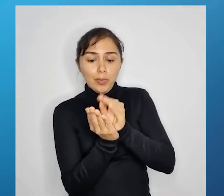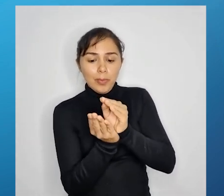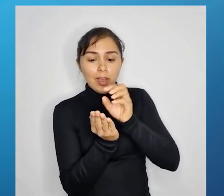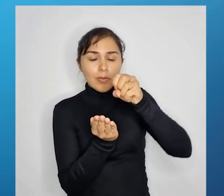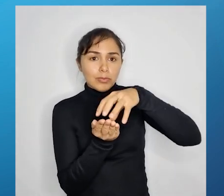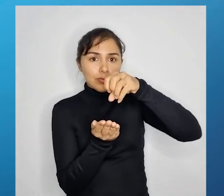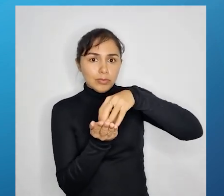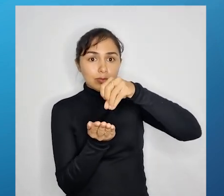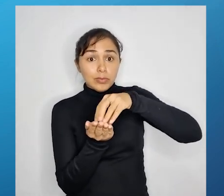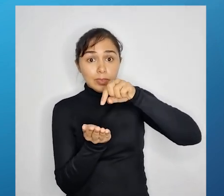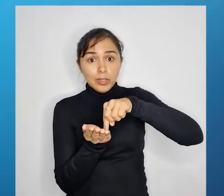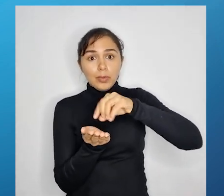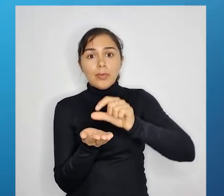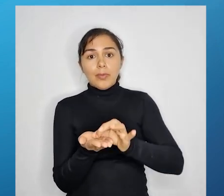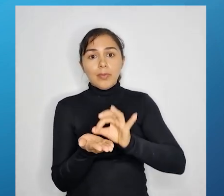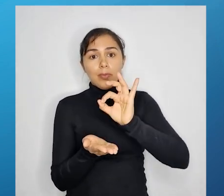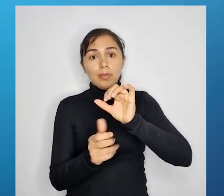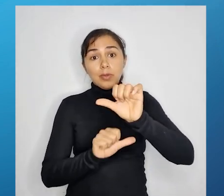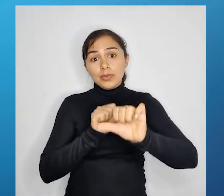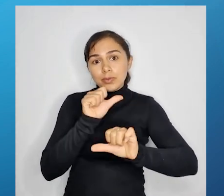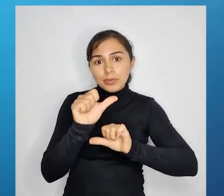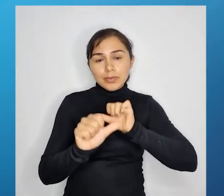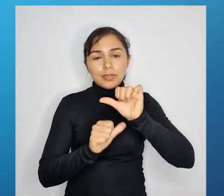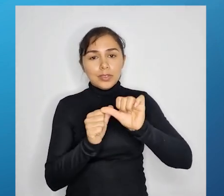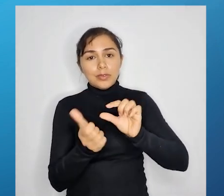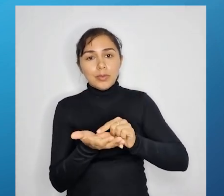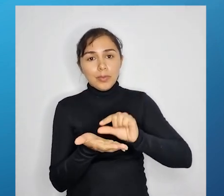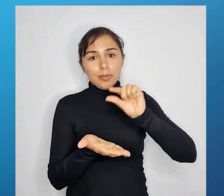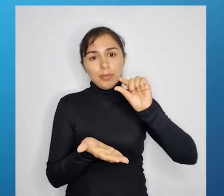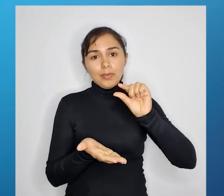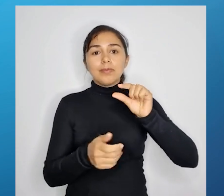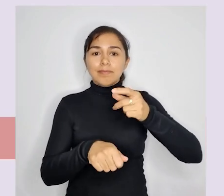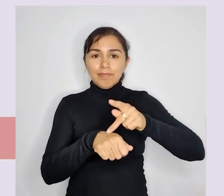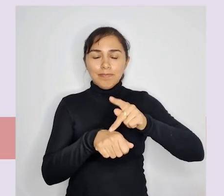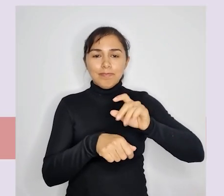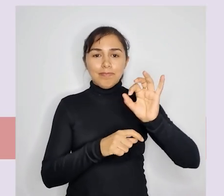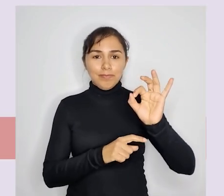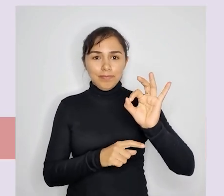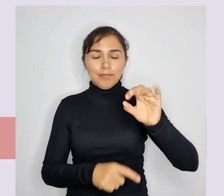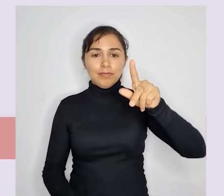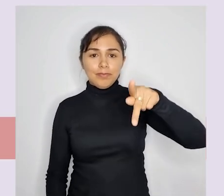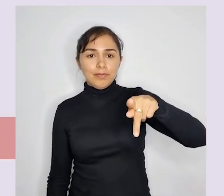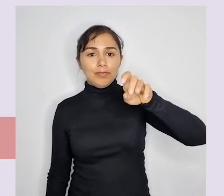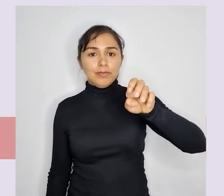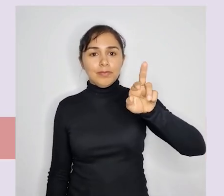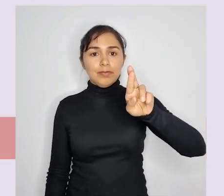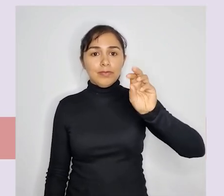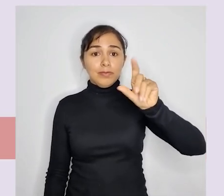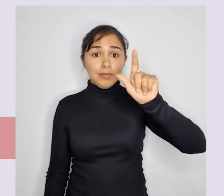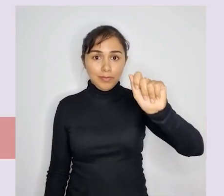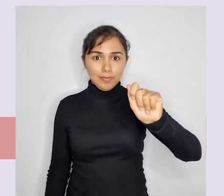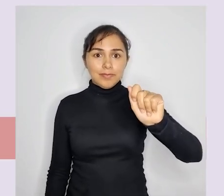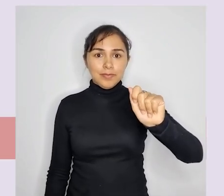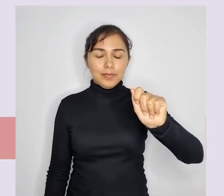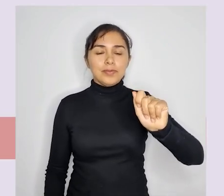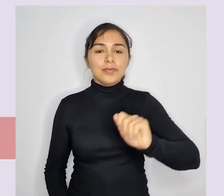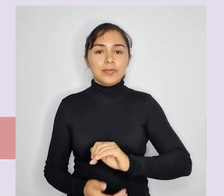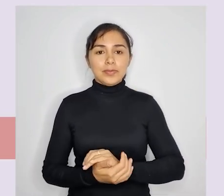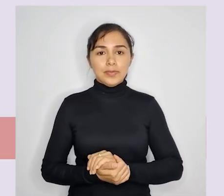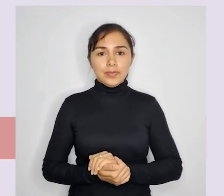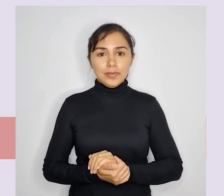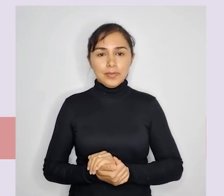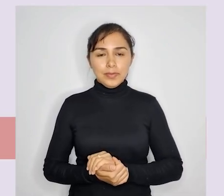irritação nessa região. E como proteção, o molusco produz uma camada nacarada que ficará em volta desse micro-organismo ou